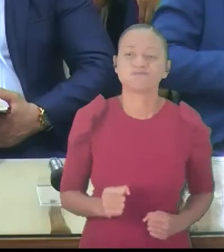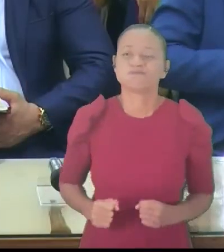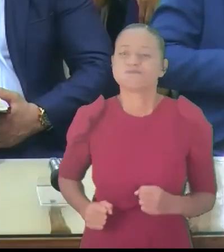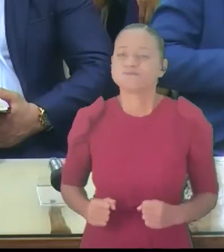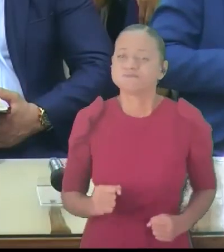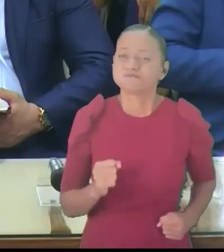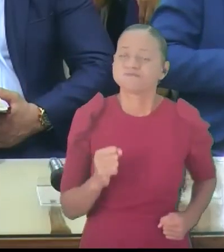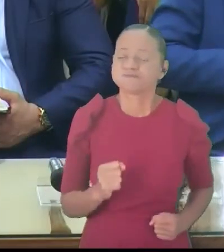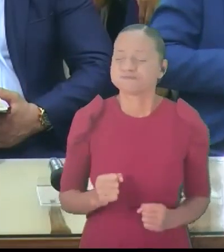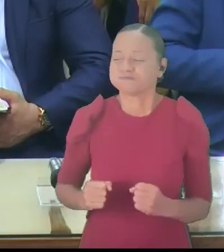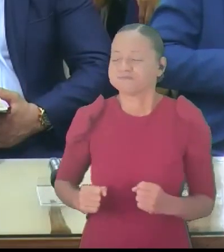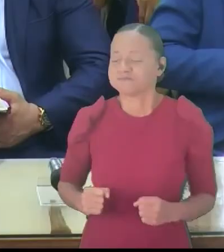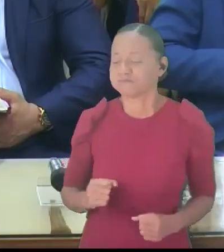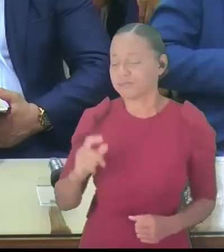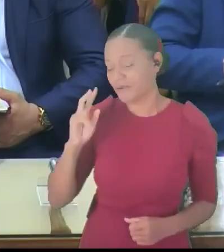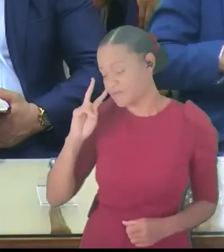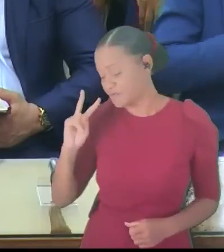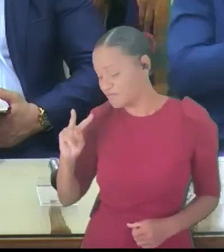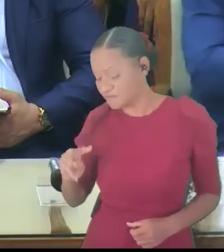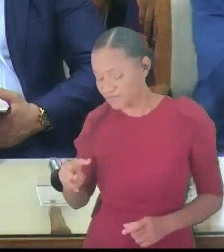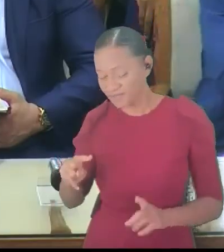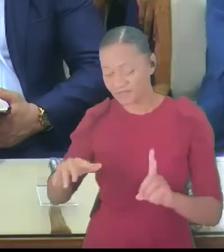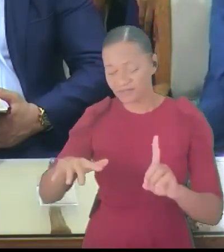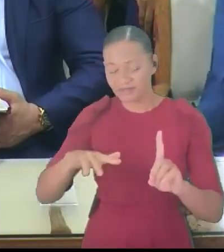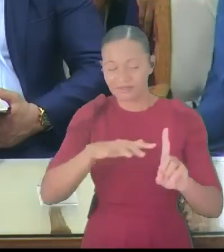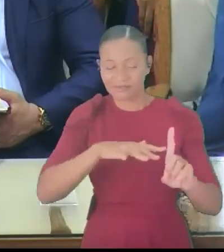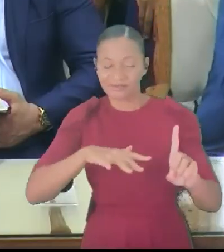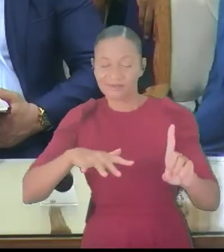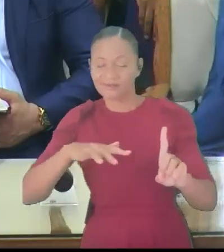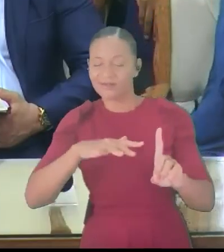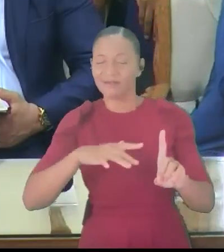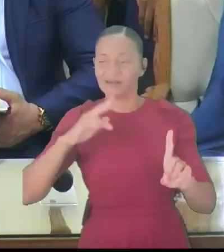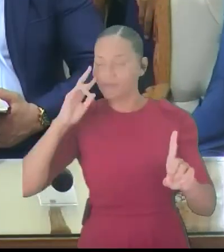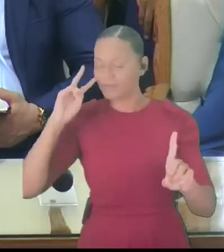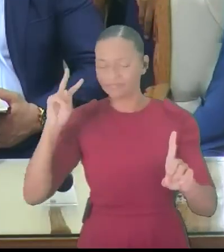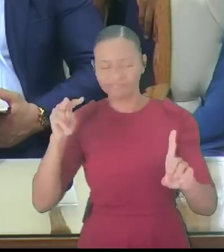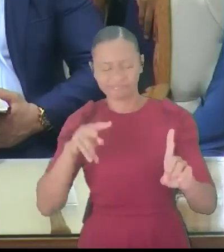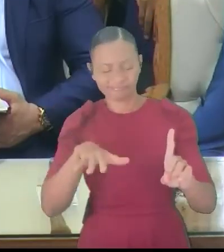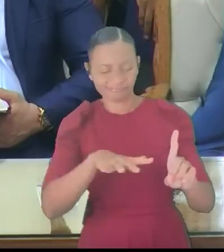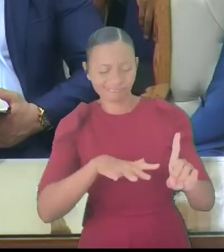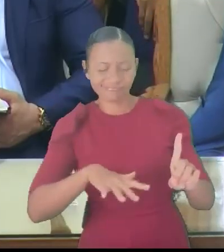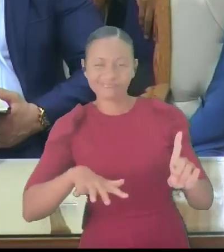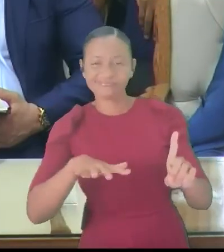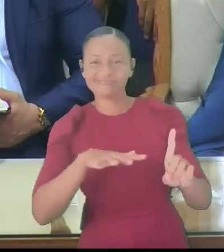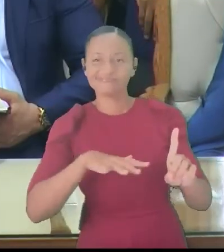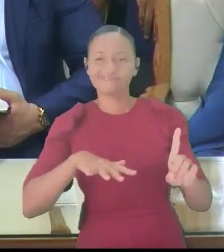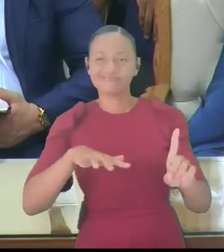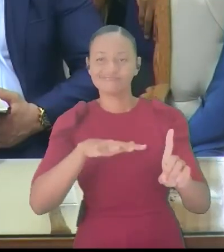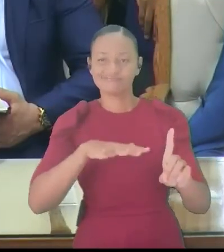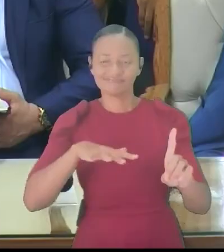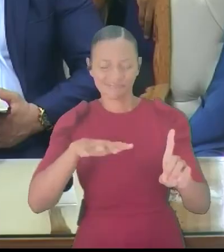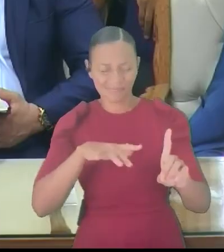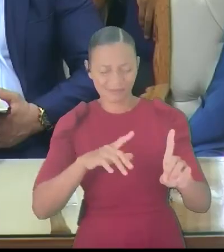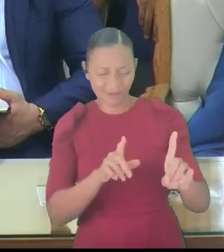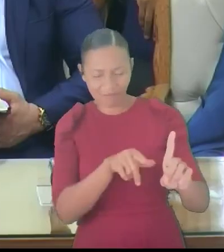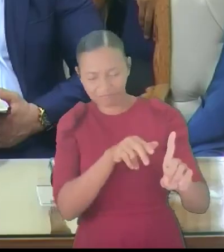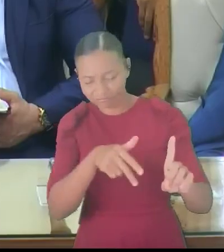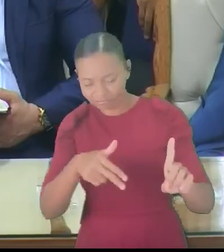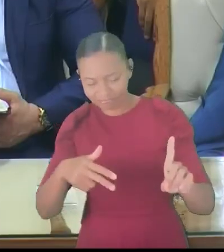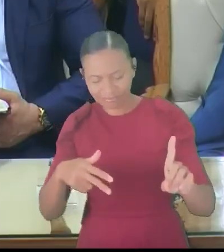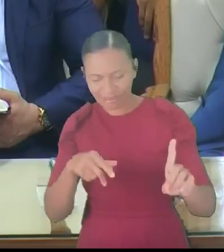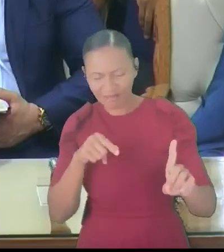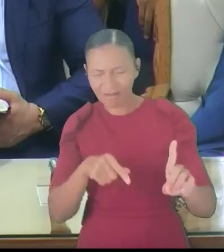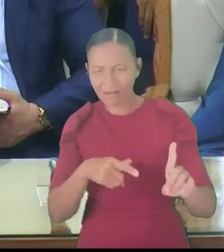Alguém que está atrás de você vê o quê? Alguém que está atrás de você vê o que no chão? A sua sombra. Mas